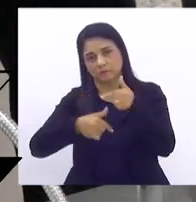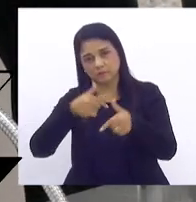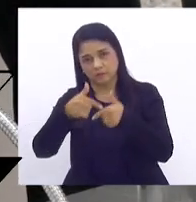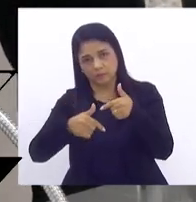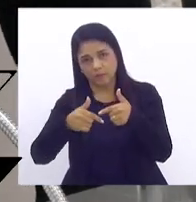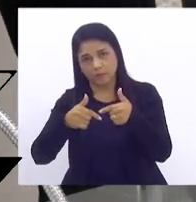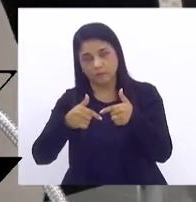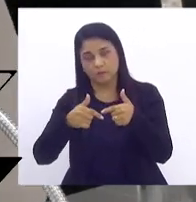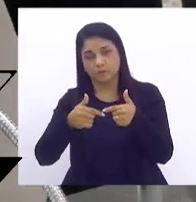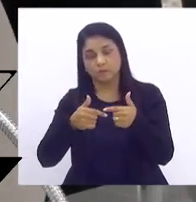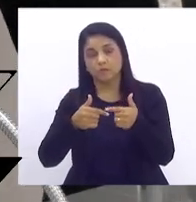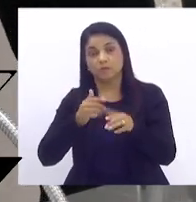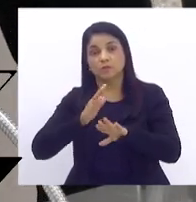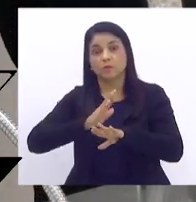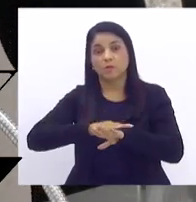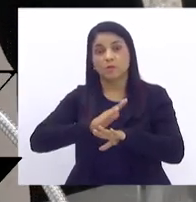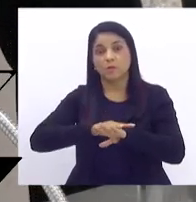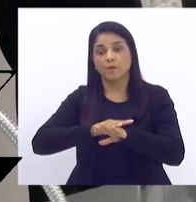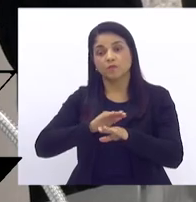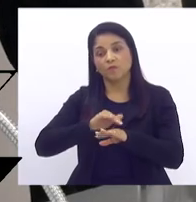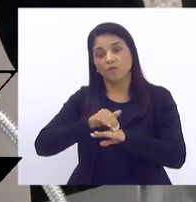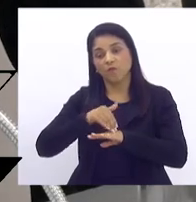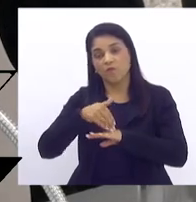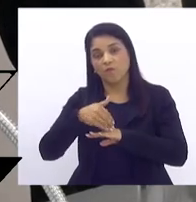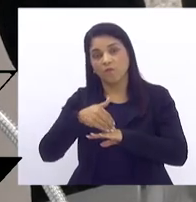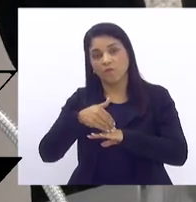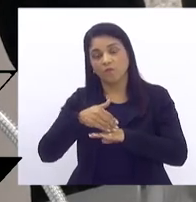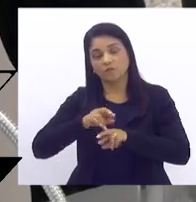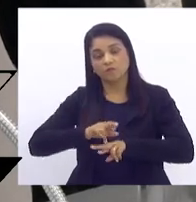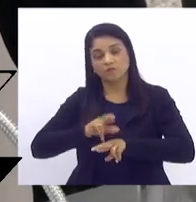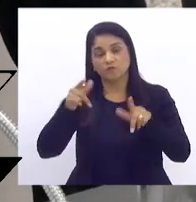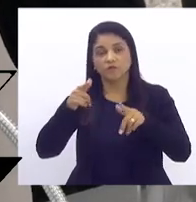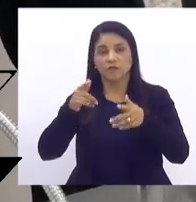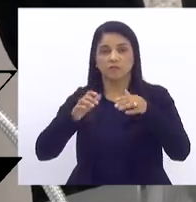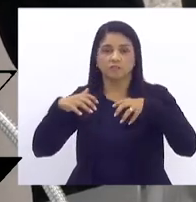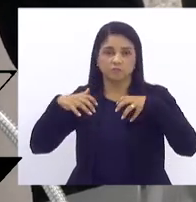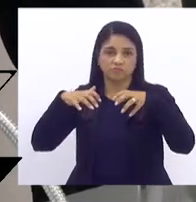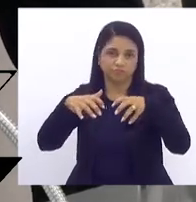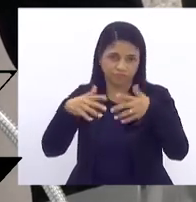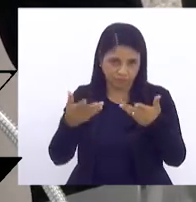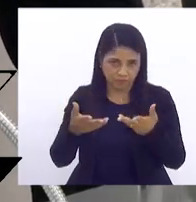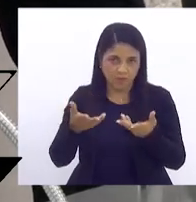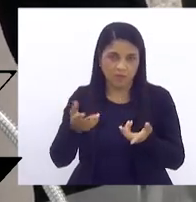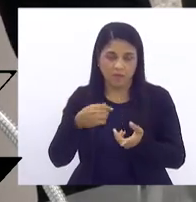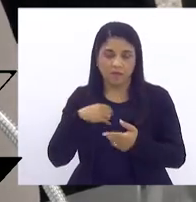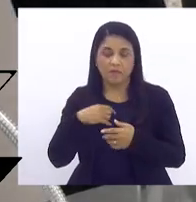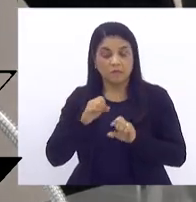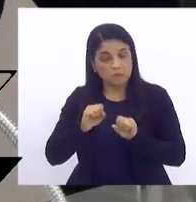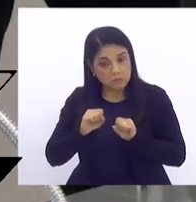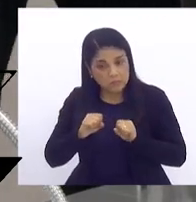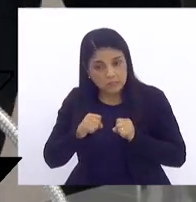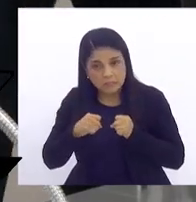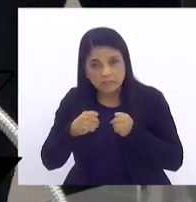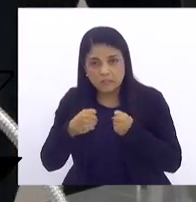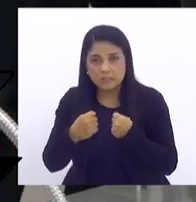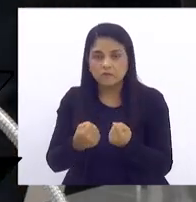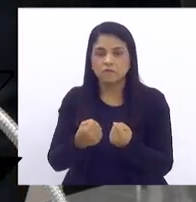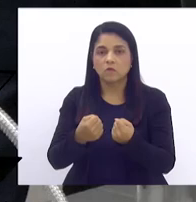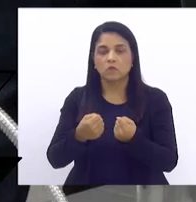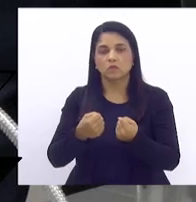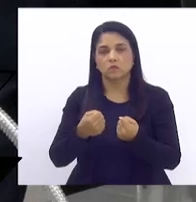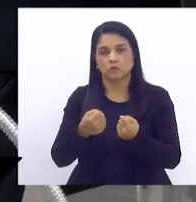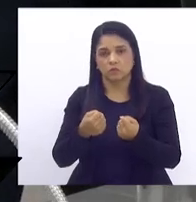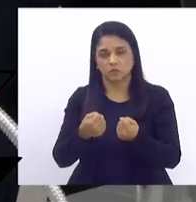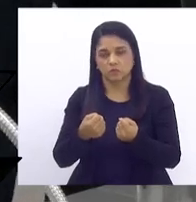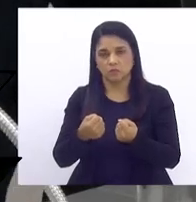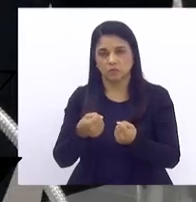outros momentos fora de calamidades e desastres. Até por um esforço, eu faria aqui um esforço de salvar